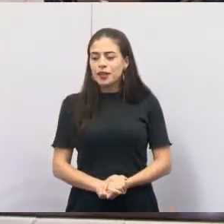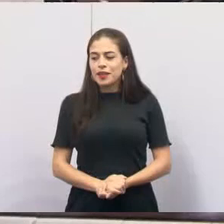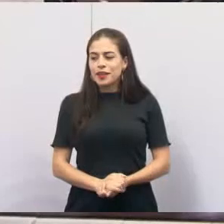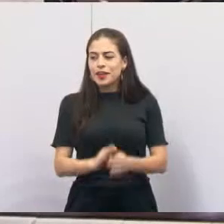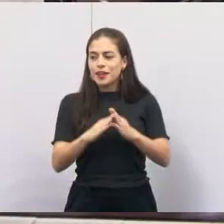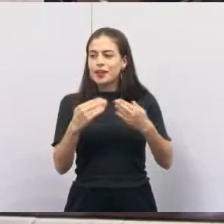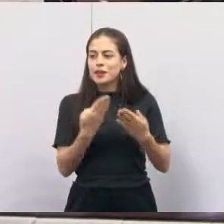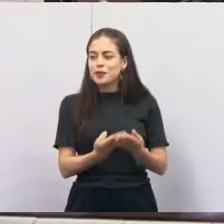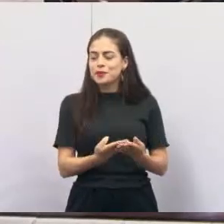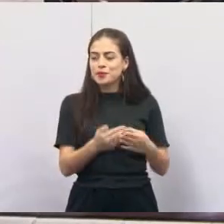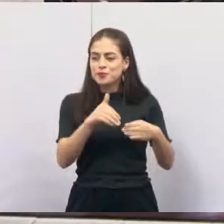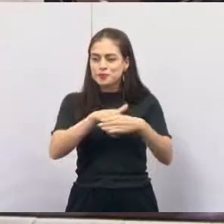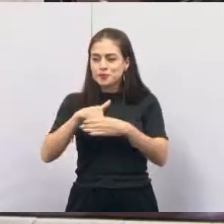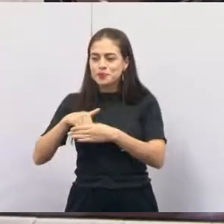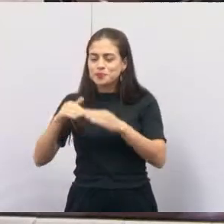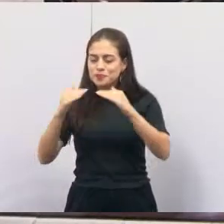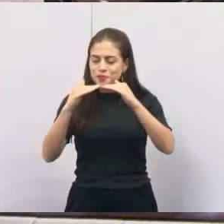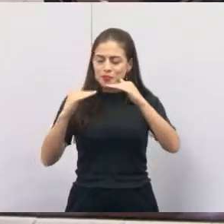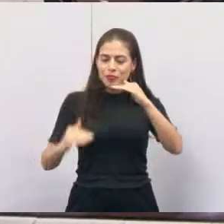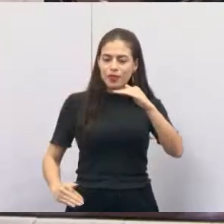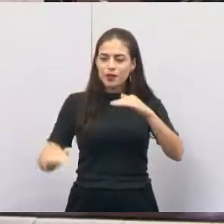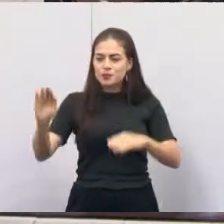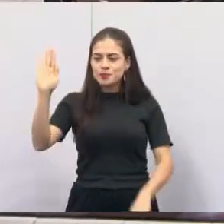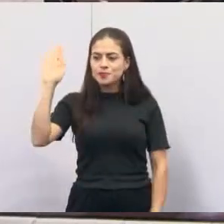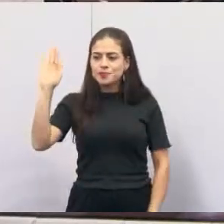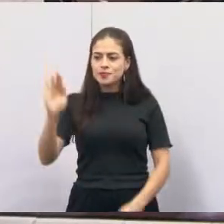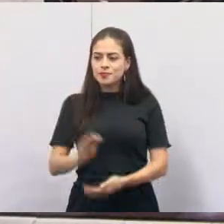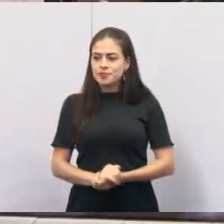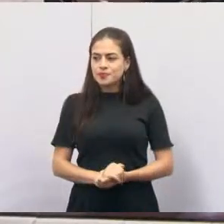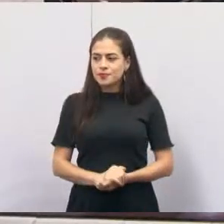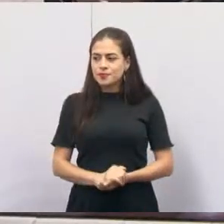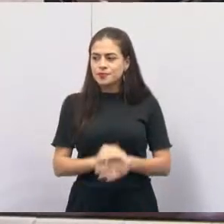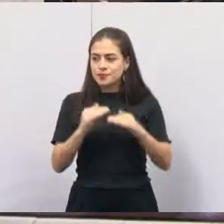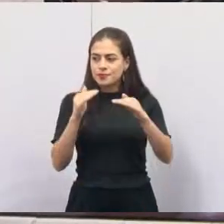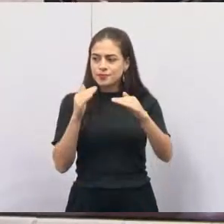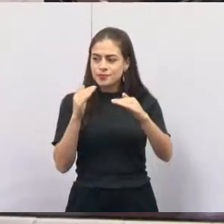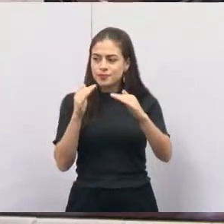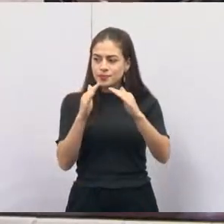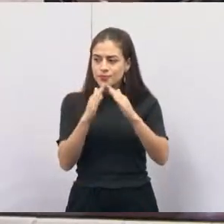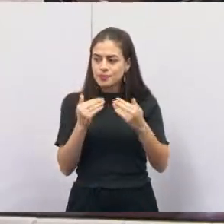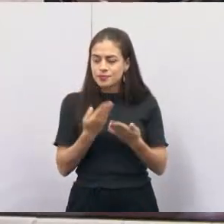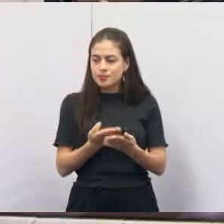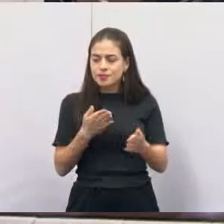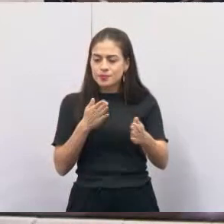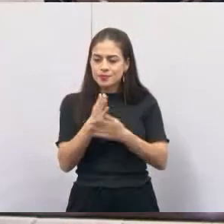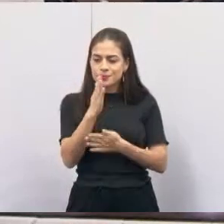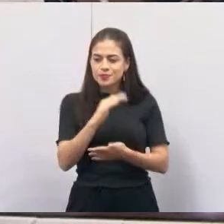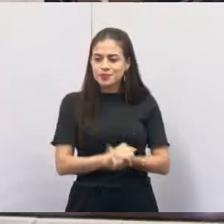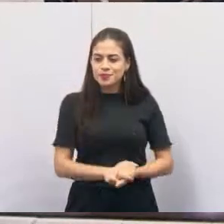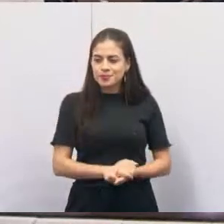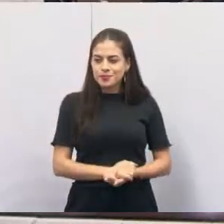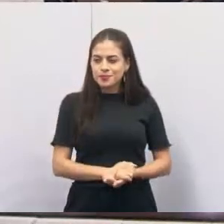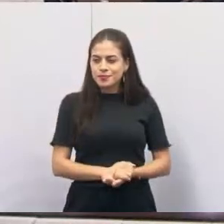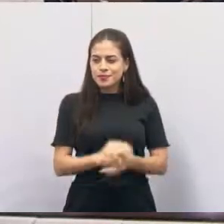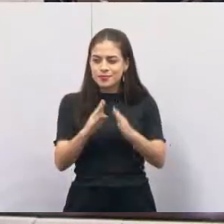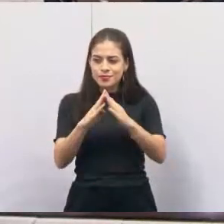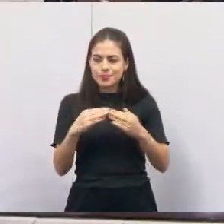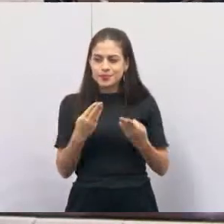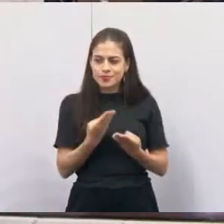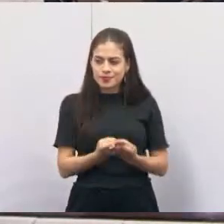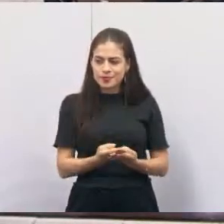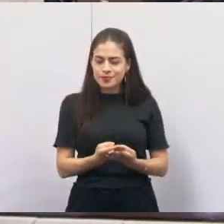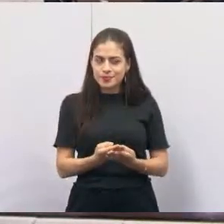Requerimento está em votação. Os que forem contrários, por favor, se manifestem levantando os braços. Requerimento aprovado. Próximo requerimento. Requerimento